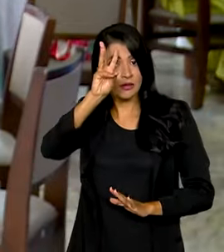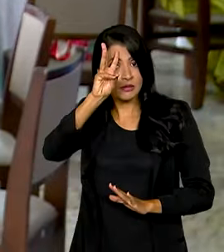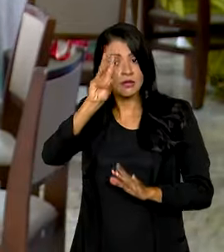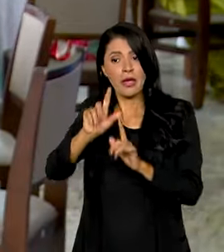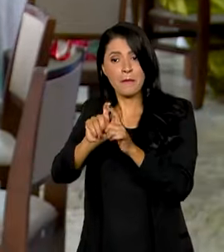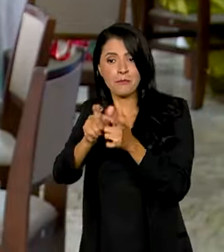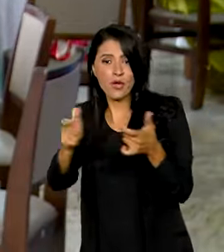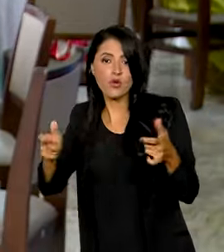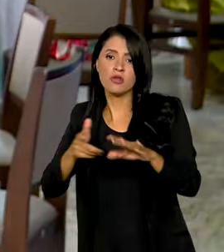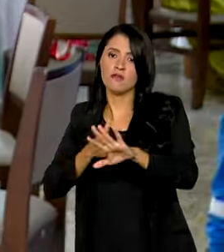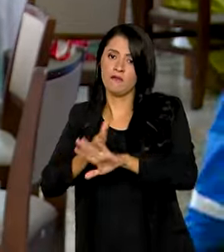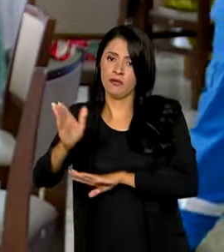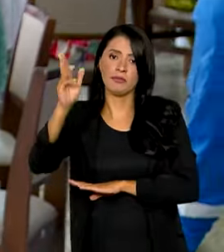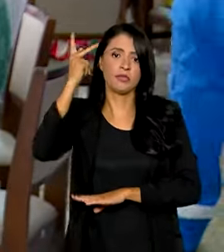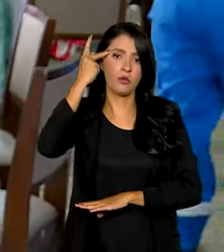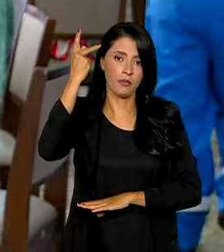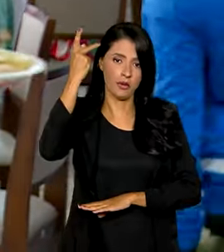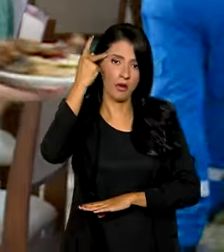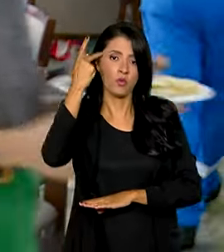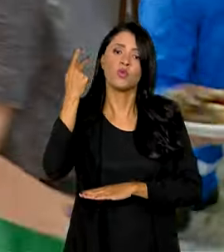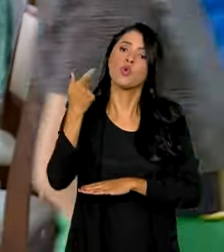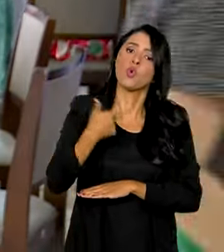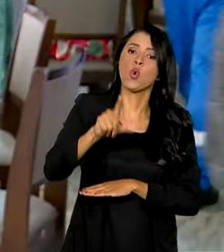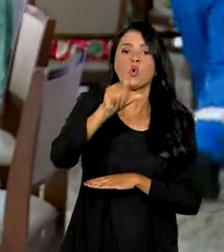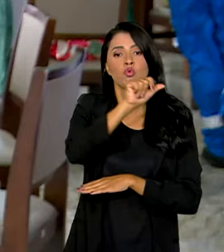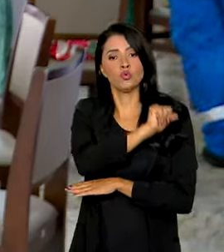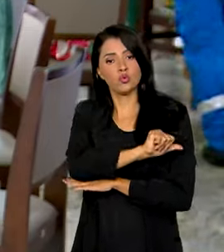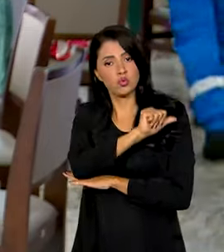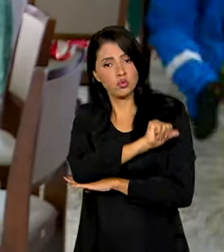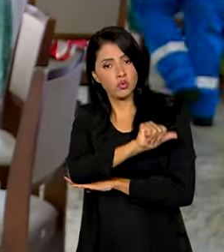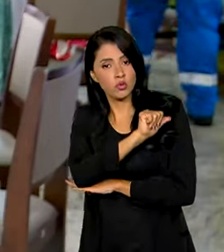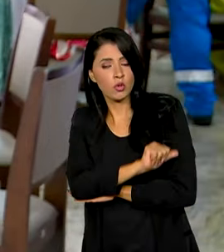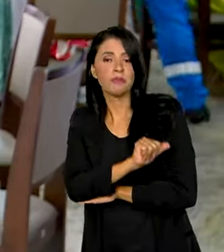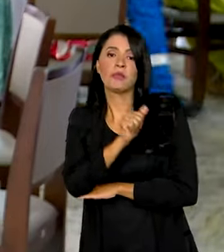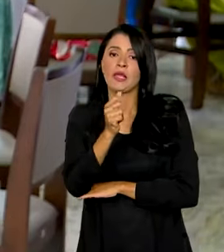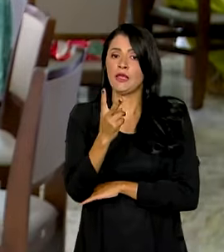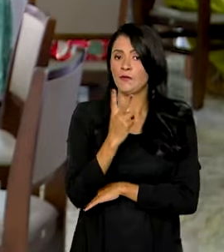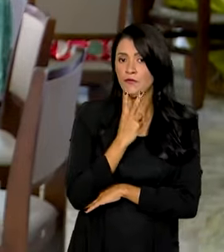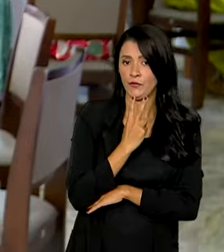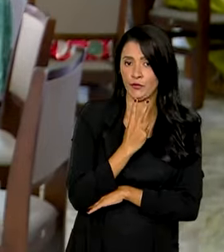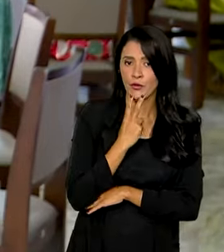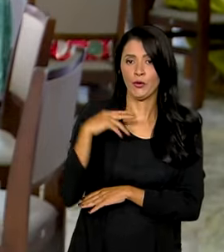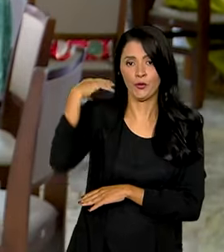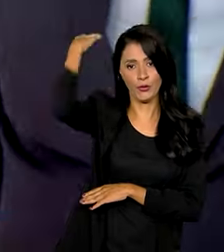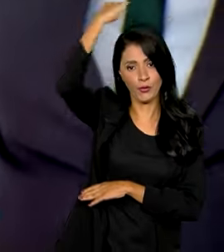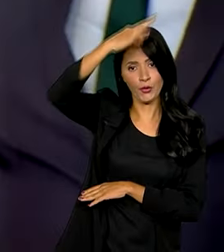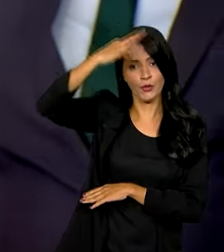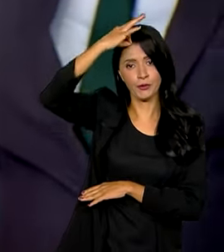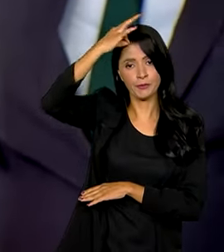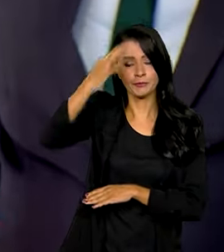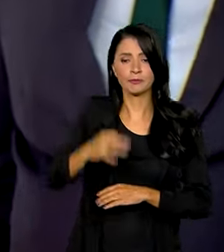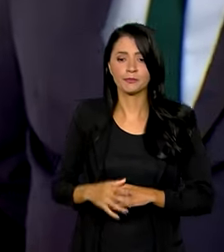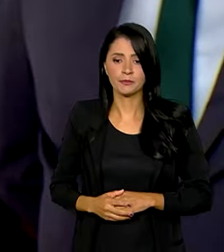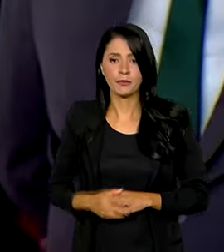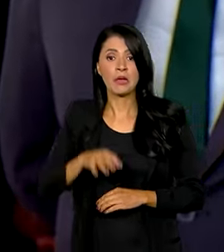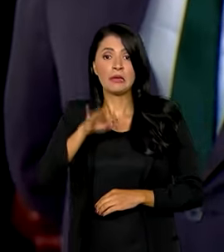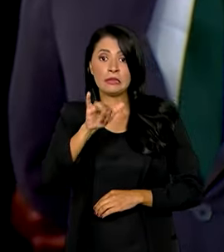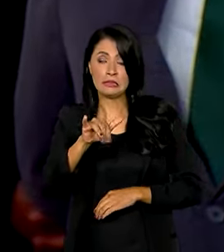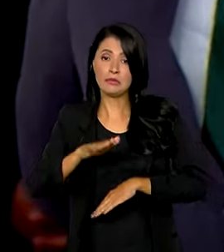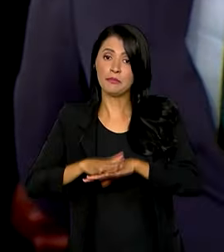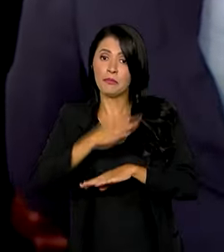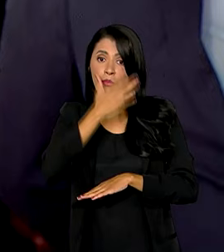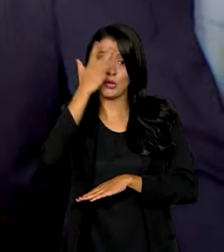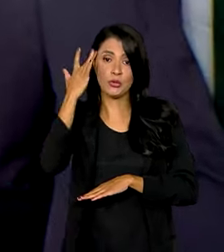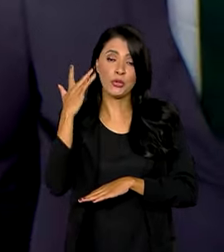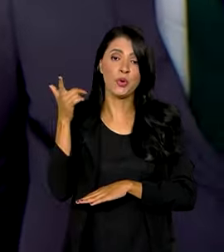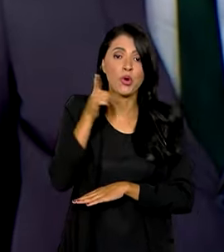parte segue para São Paulo, outros para o Rio de Janeiro e Vitória no Espírito Santo. E se tiver mais gente que a